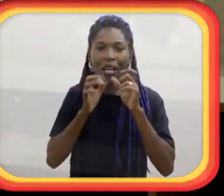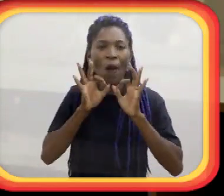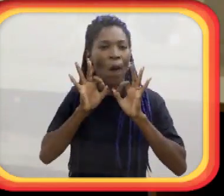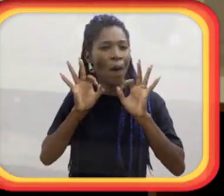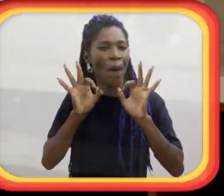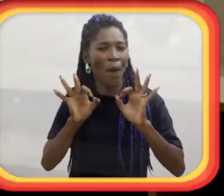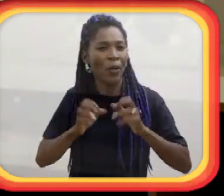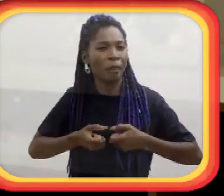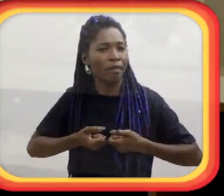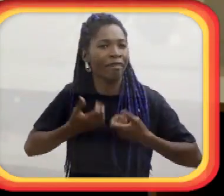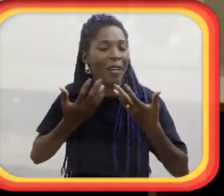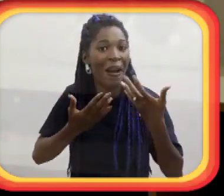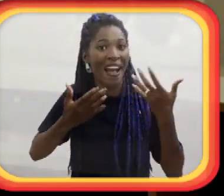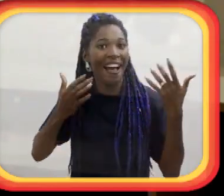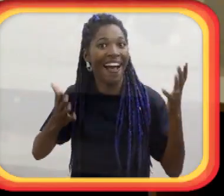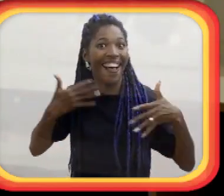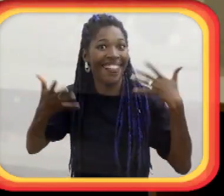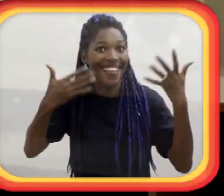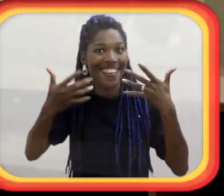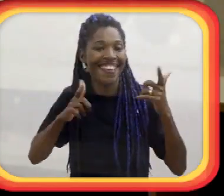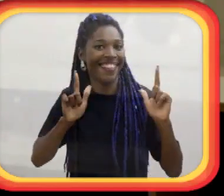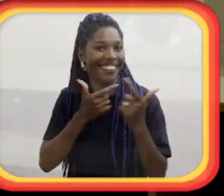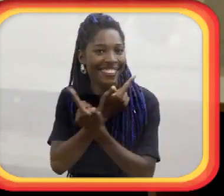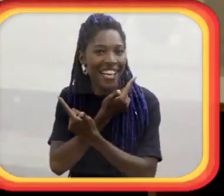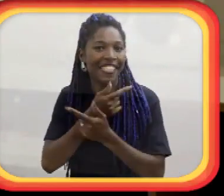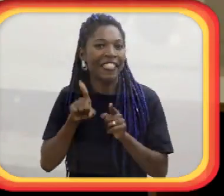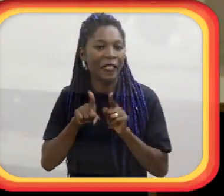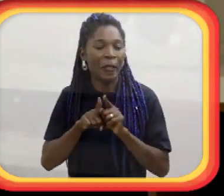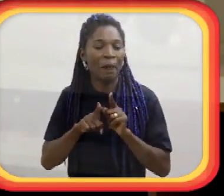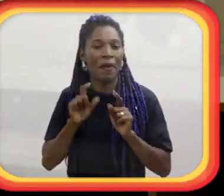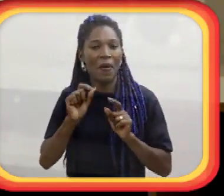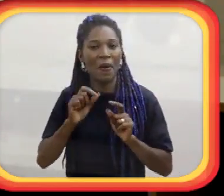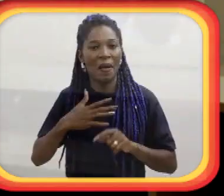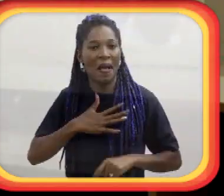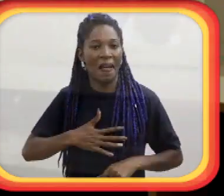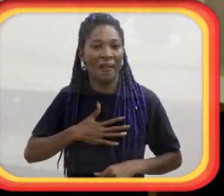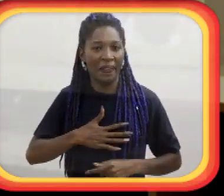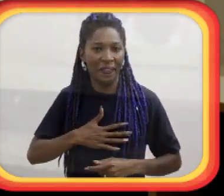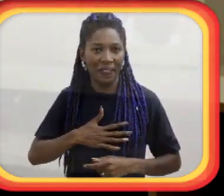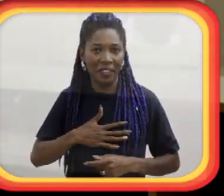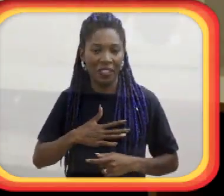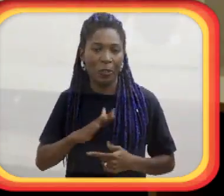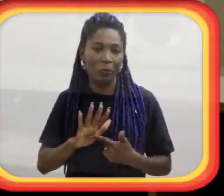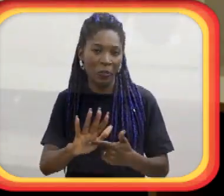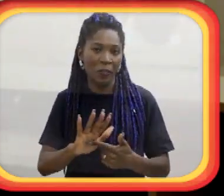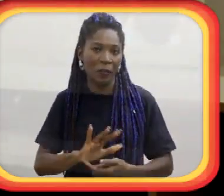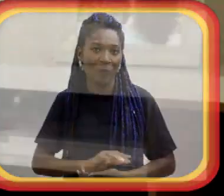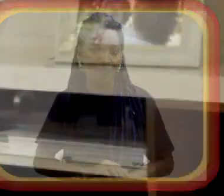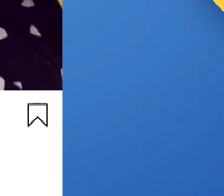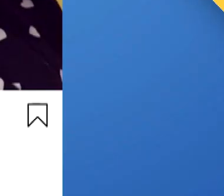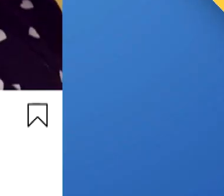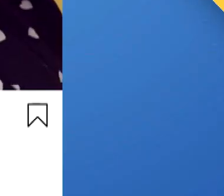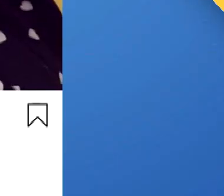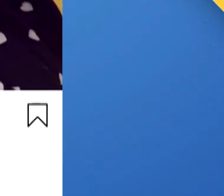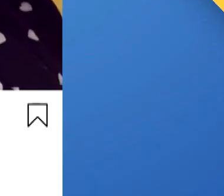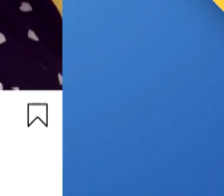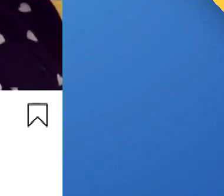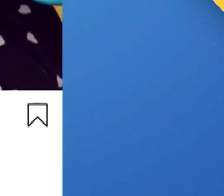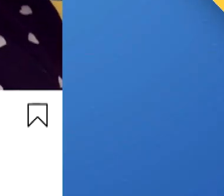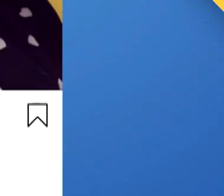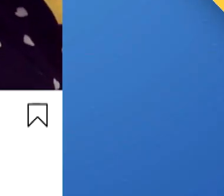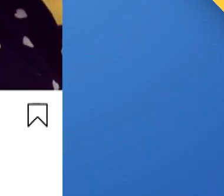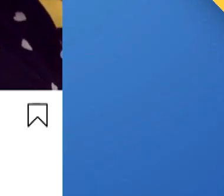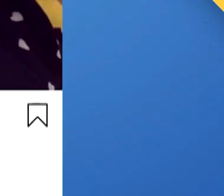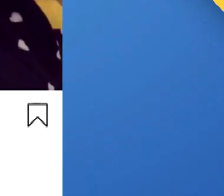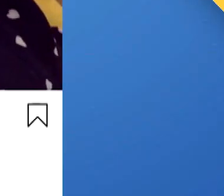A expressividade, o bom humor e a amorosidade são talvez as que eu mais destacaria nela. Vídeo da página.